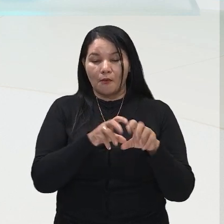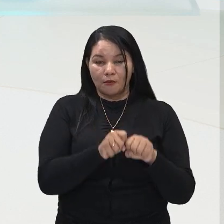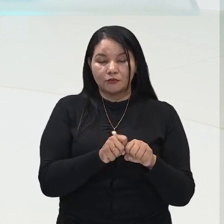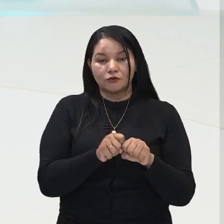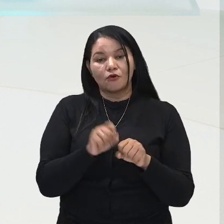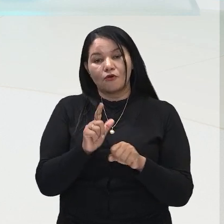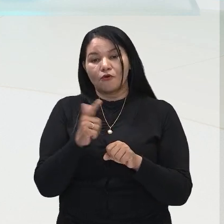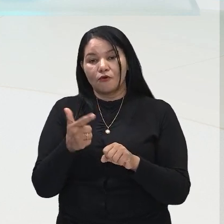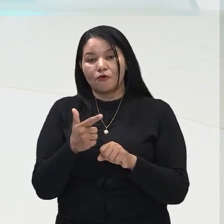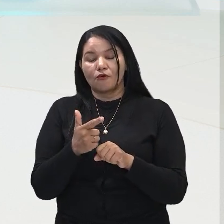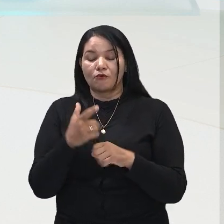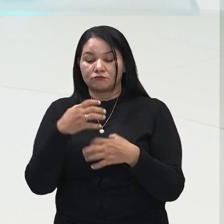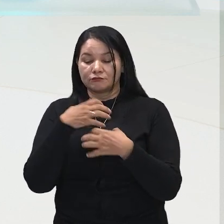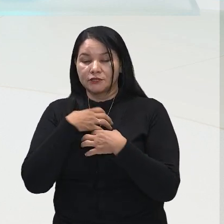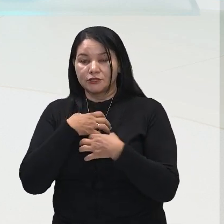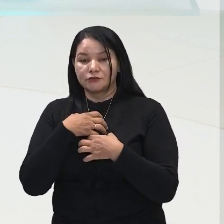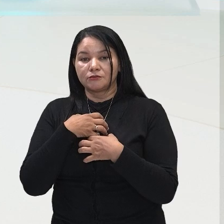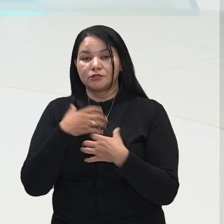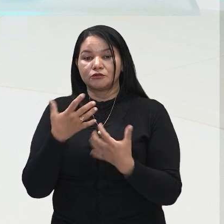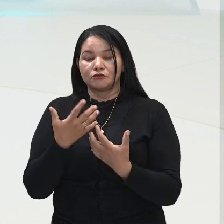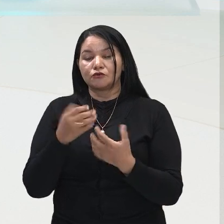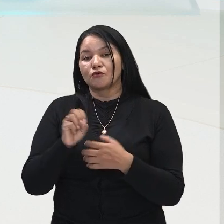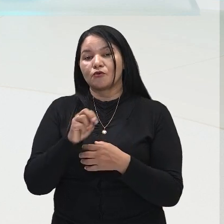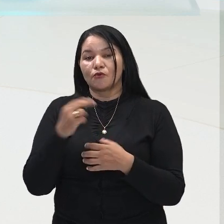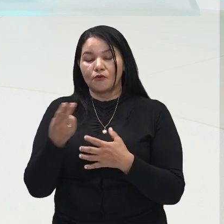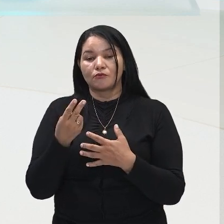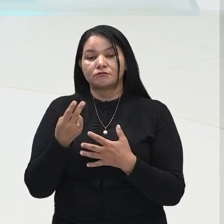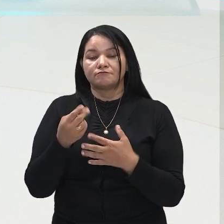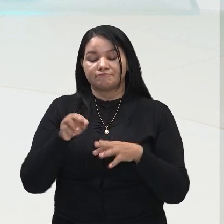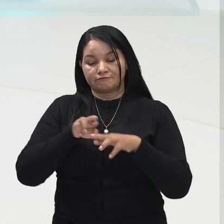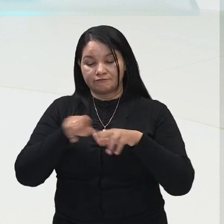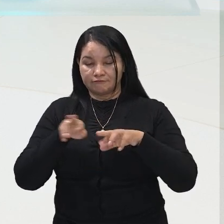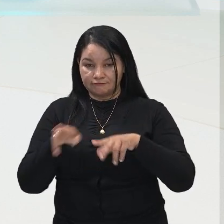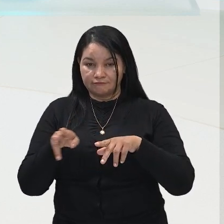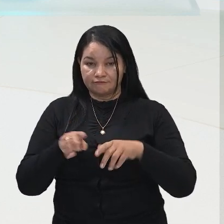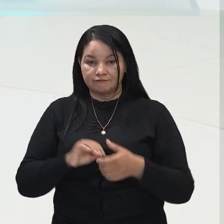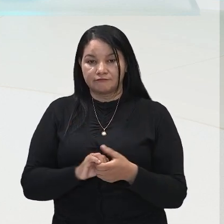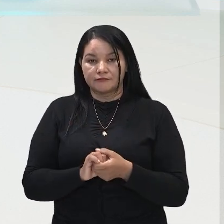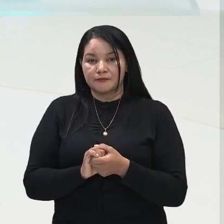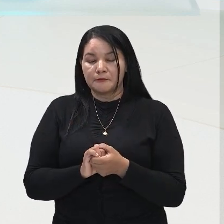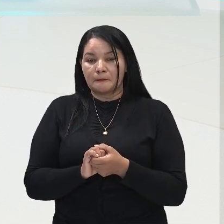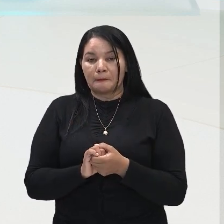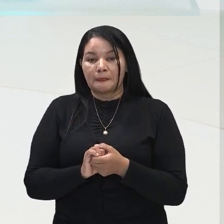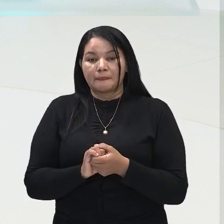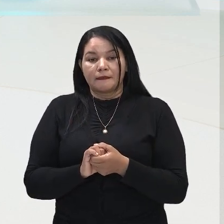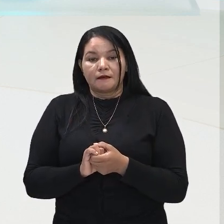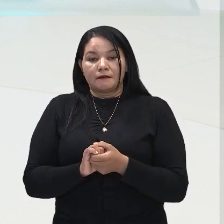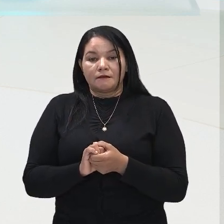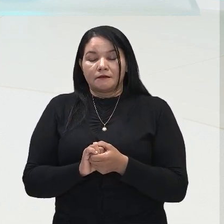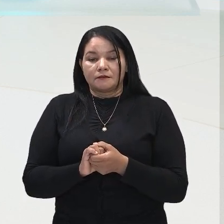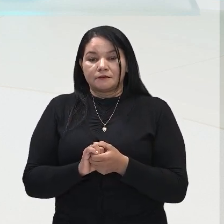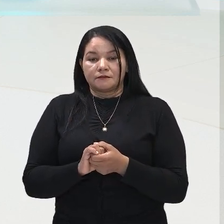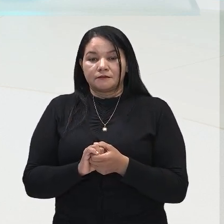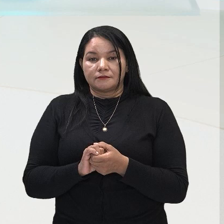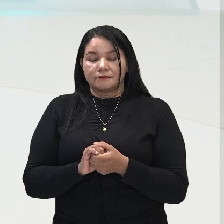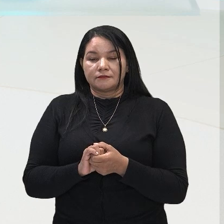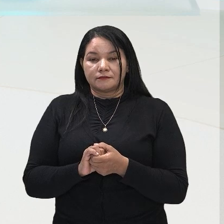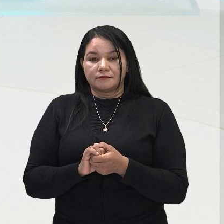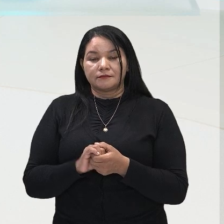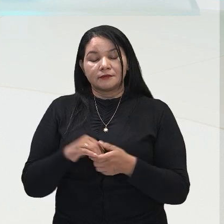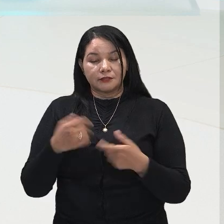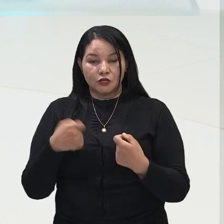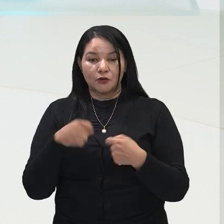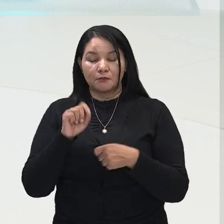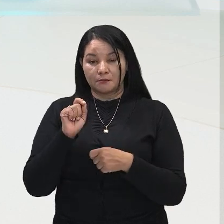algo sentimental, que já não é palpável. Tudo isso nos traz a questão de